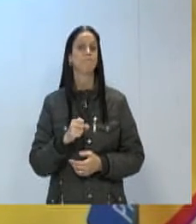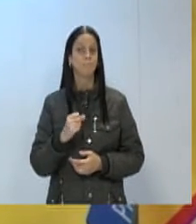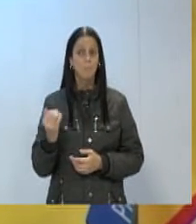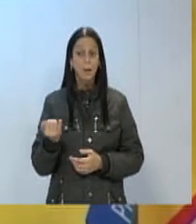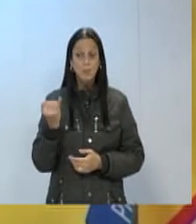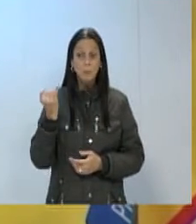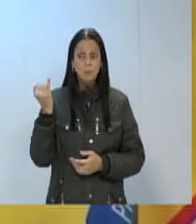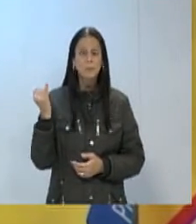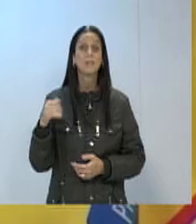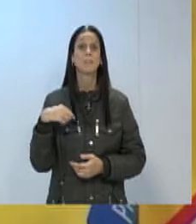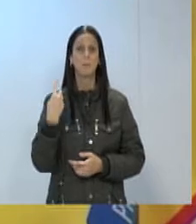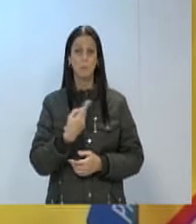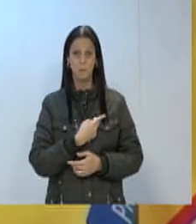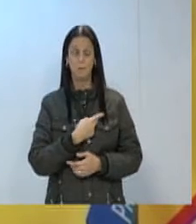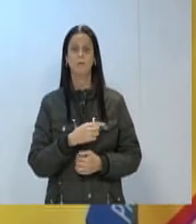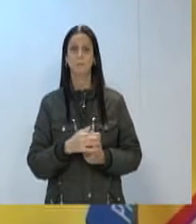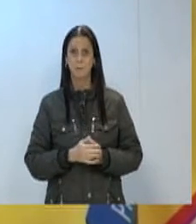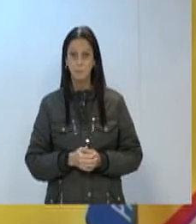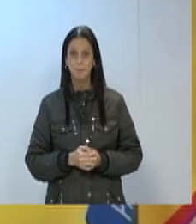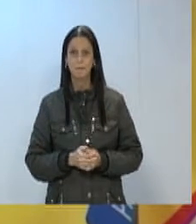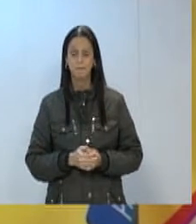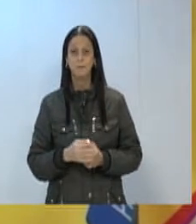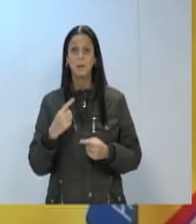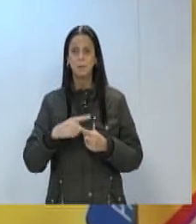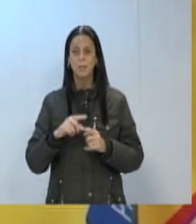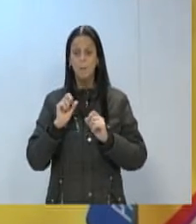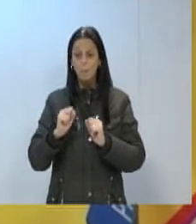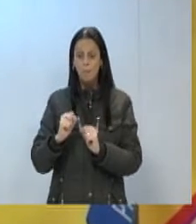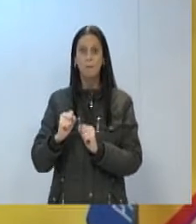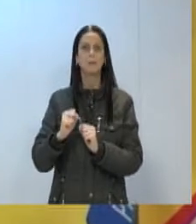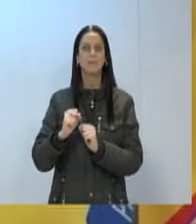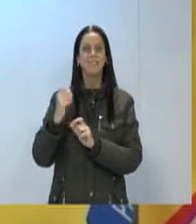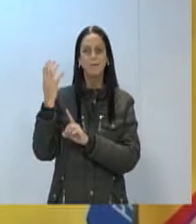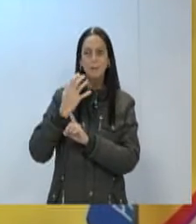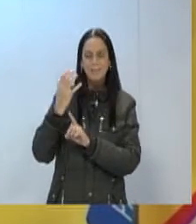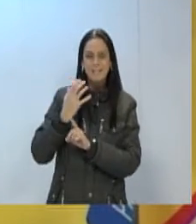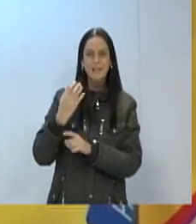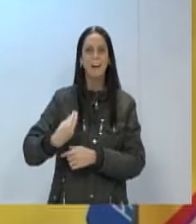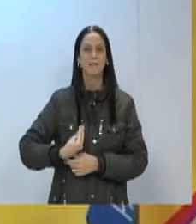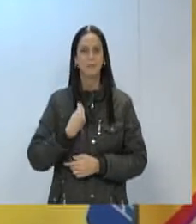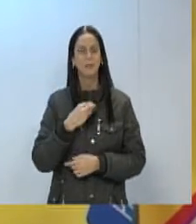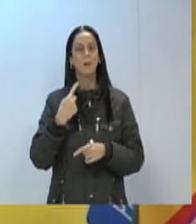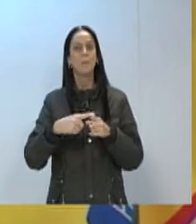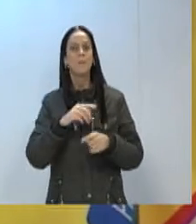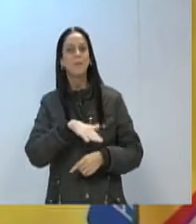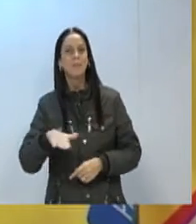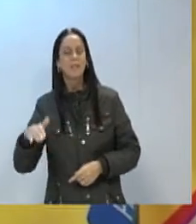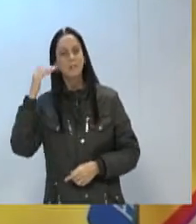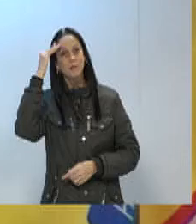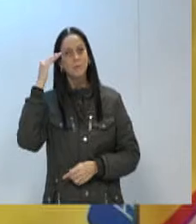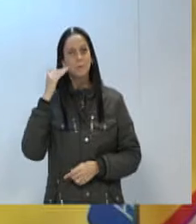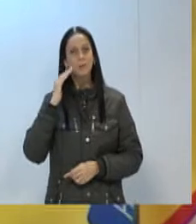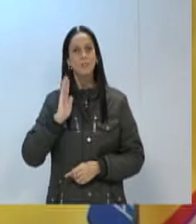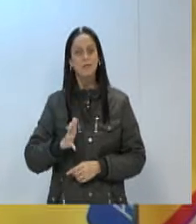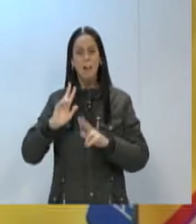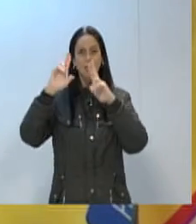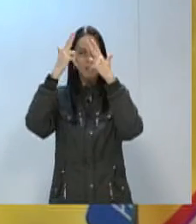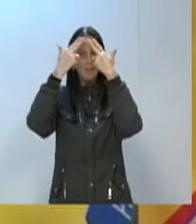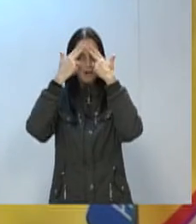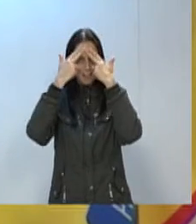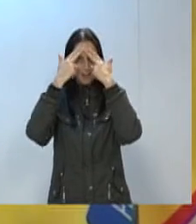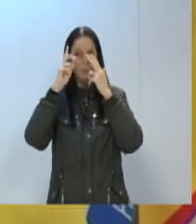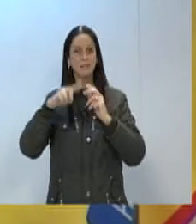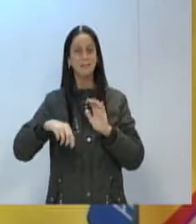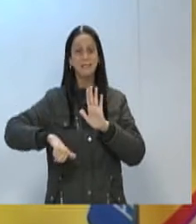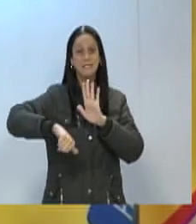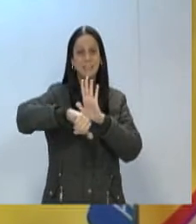reverbera e reflete na nossa vida no nosso dia-a-dia Por que criança e adolescente que passa por esse que é vítima desse